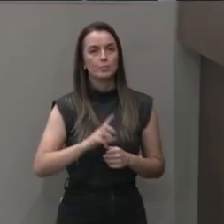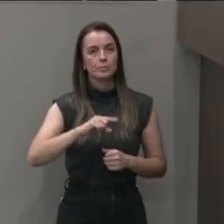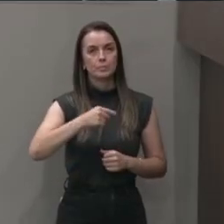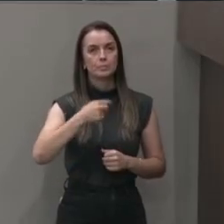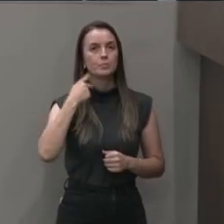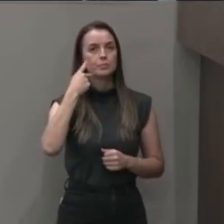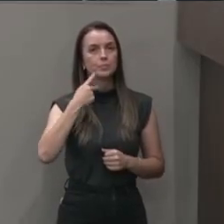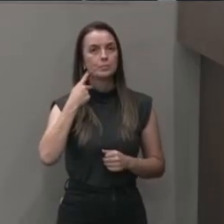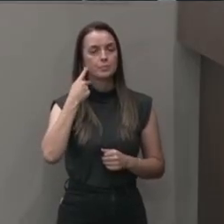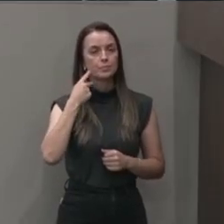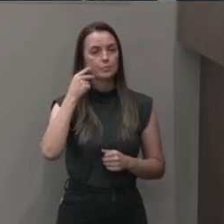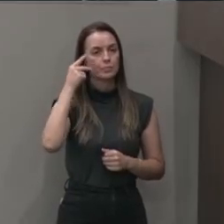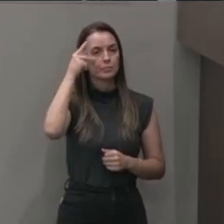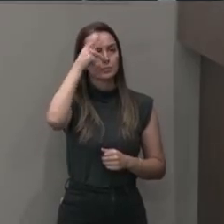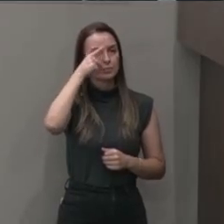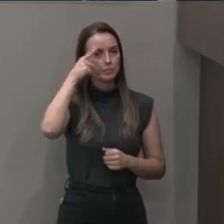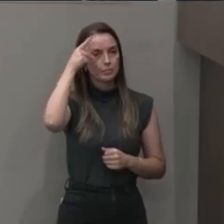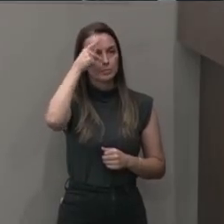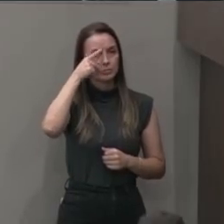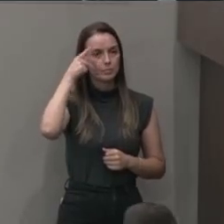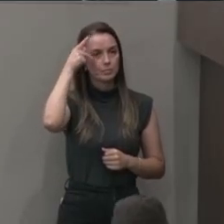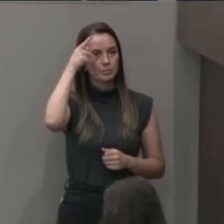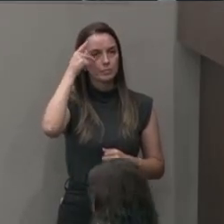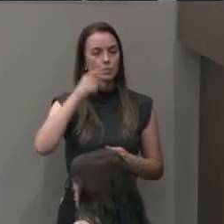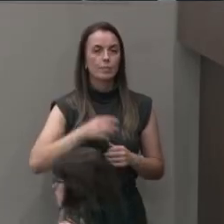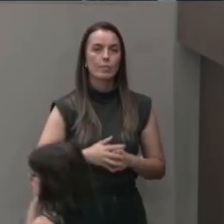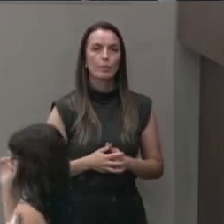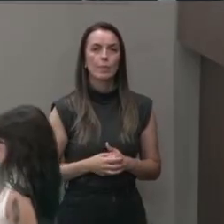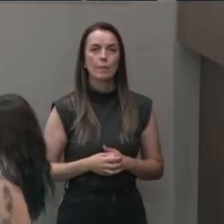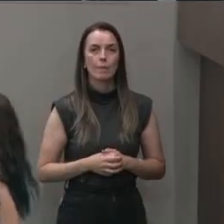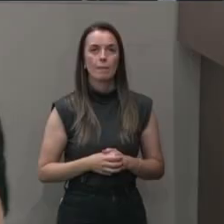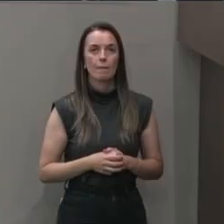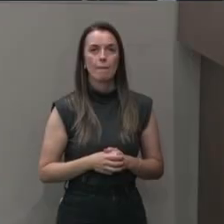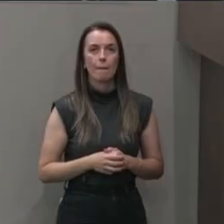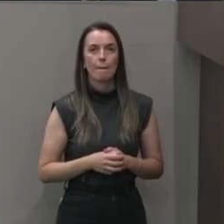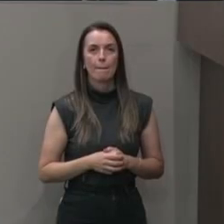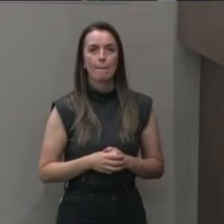Próxima vereadora inscrita, vereadora Marina Bernardes.